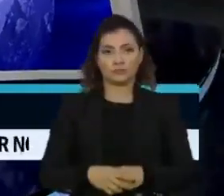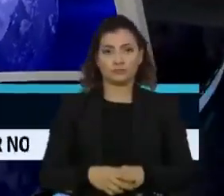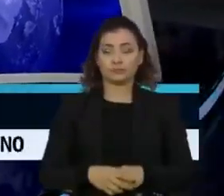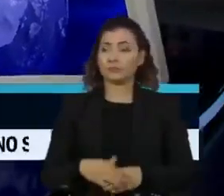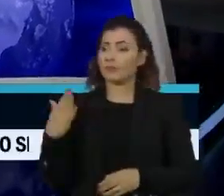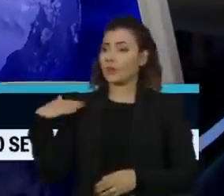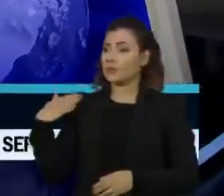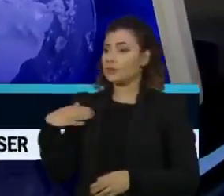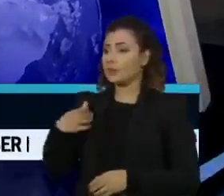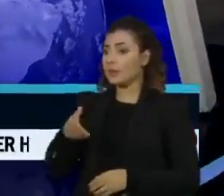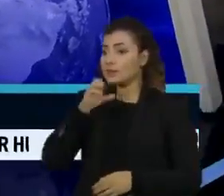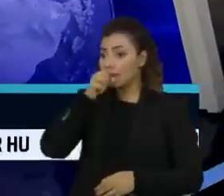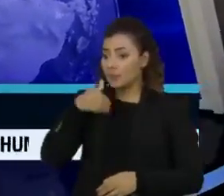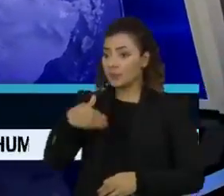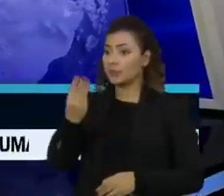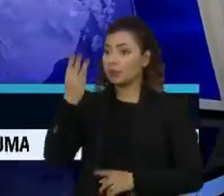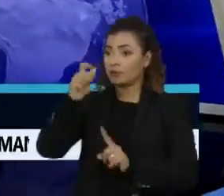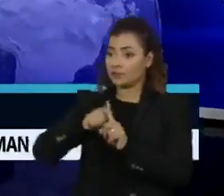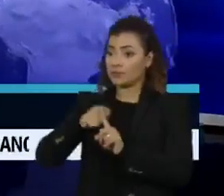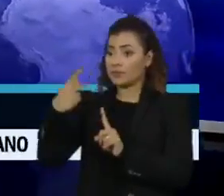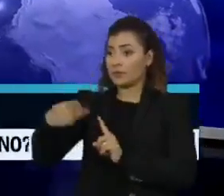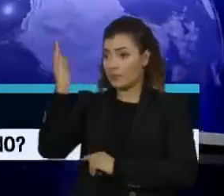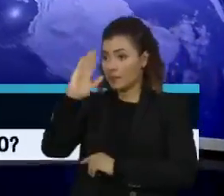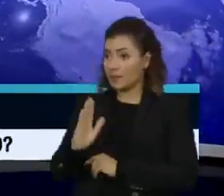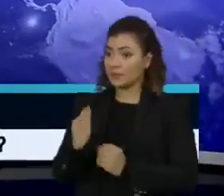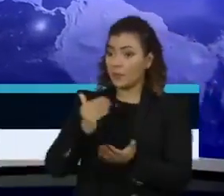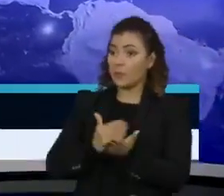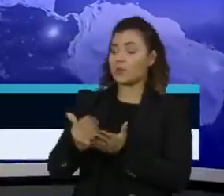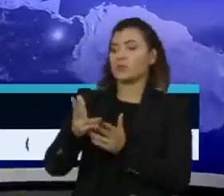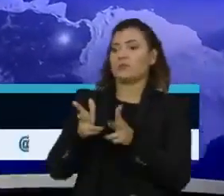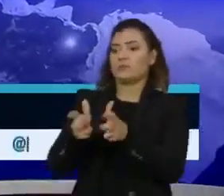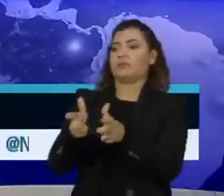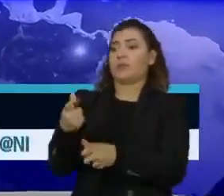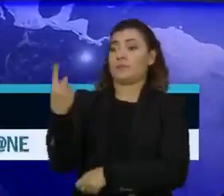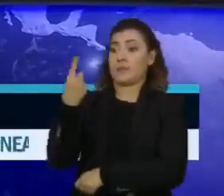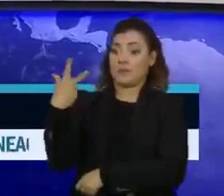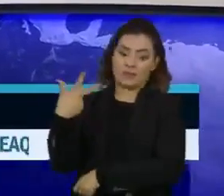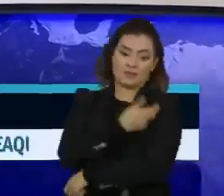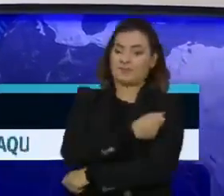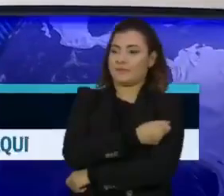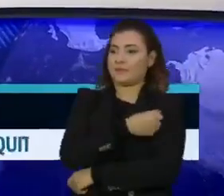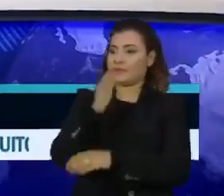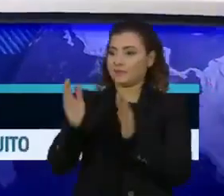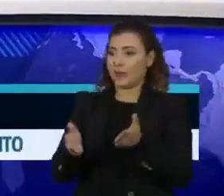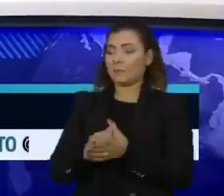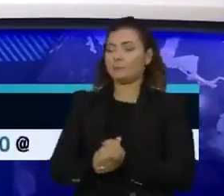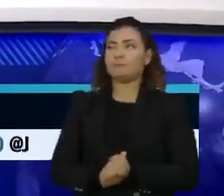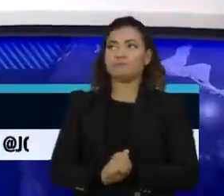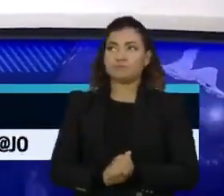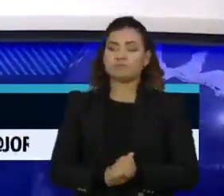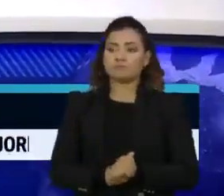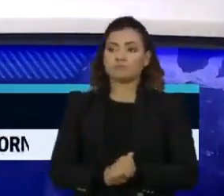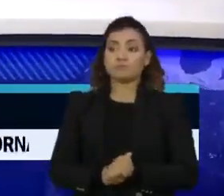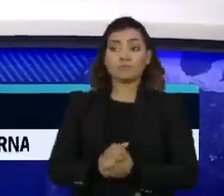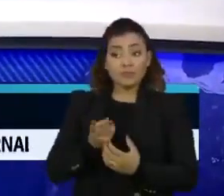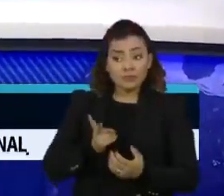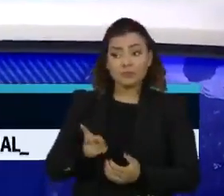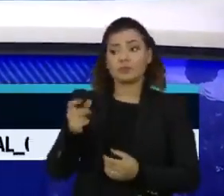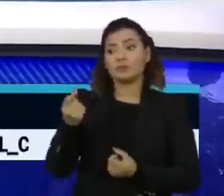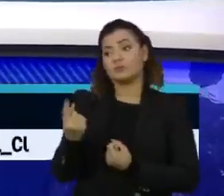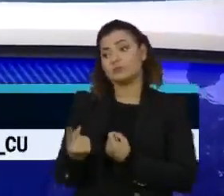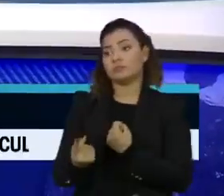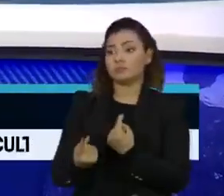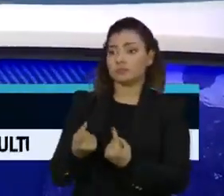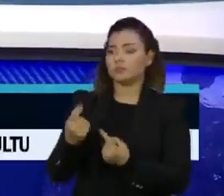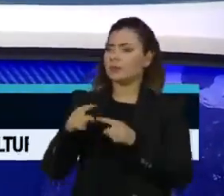e eu tava fazendo a sábado completa três meses que o Brasil é eu abrir com a primeira dose da vacina e continuamos ainda no